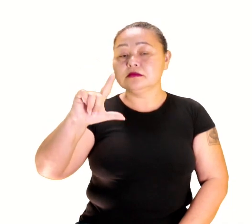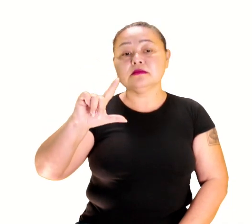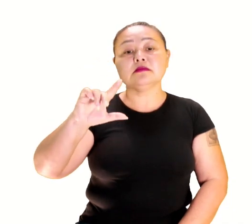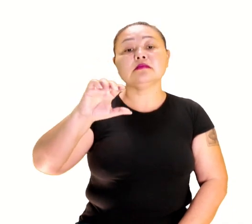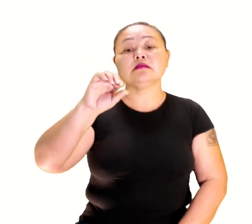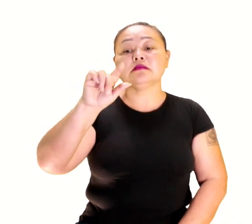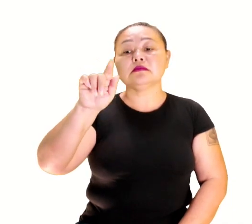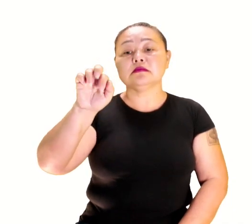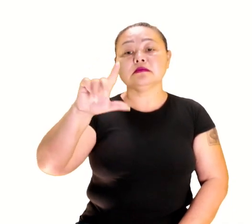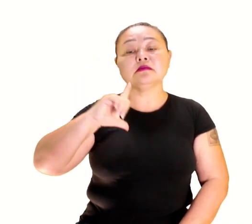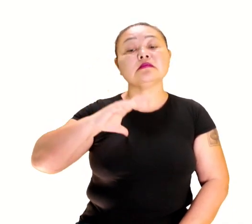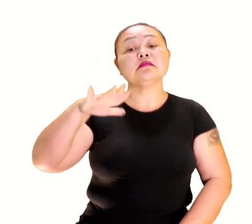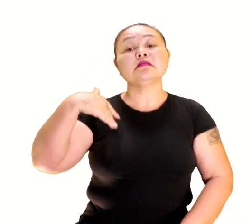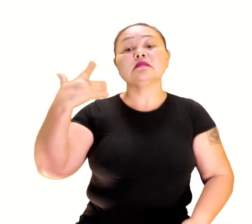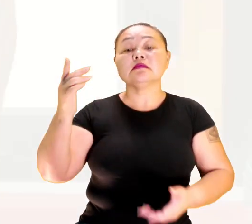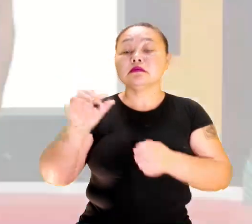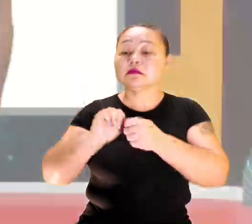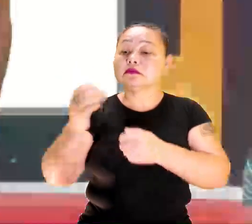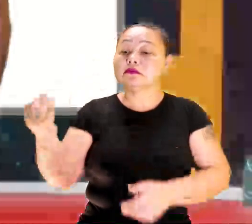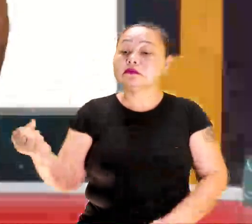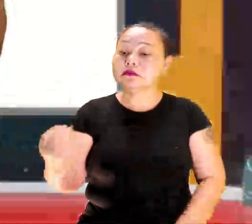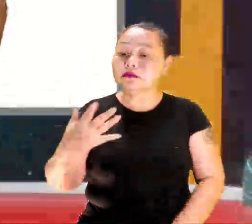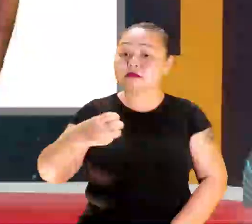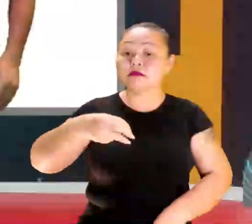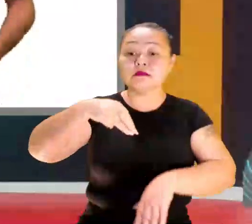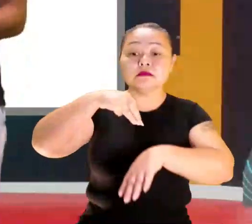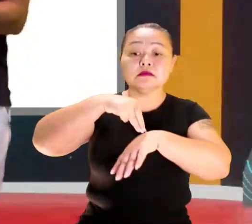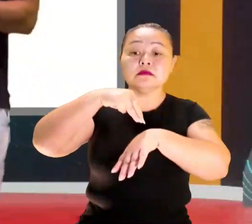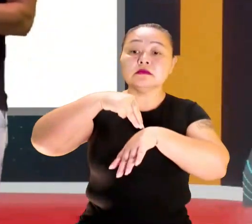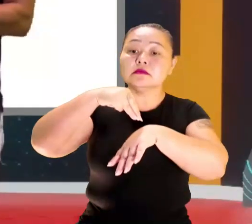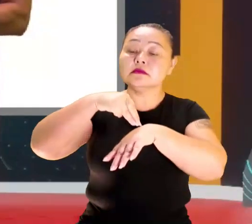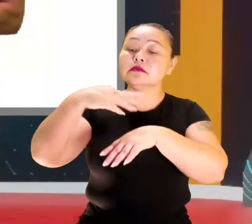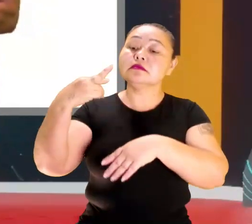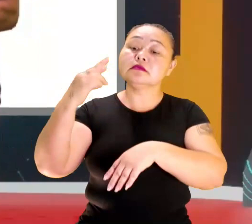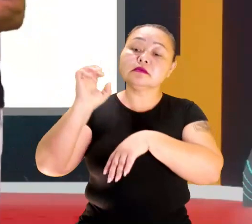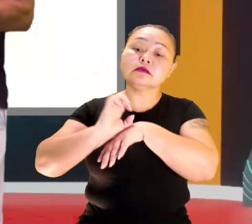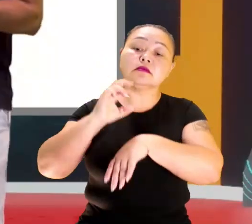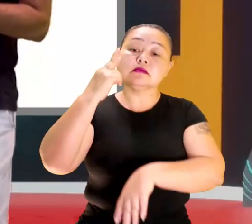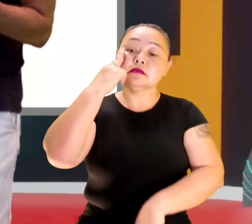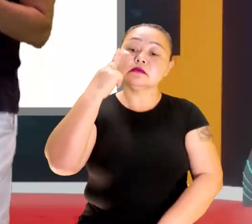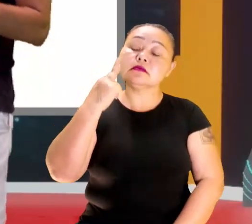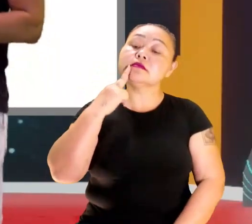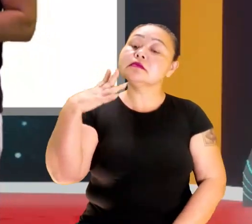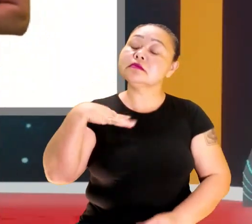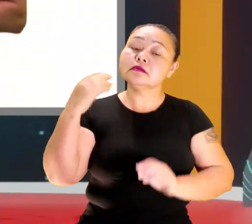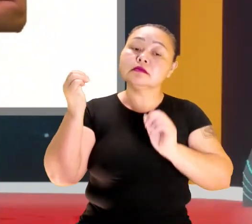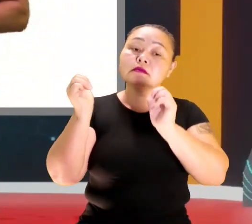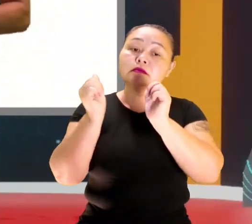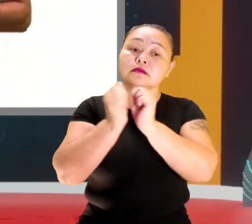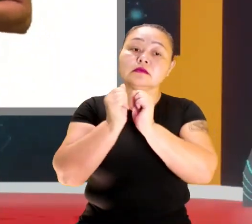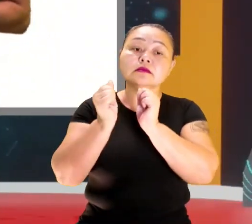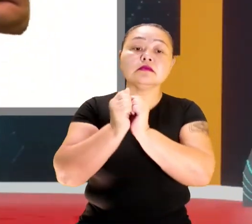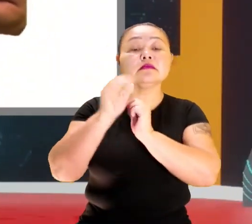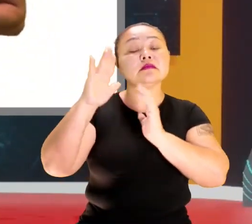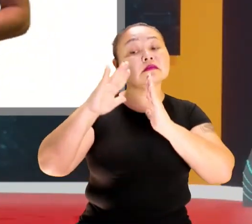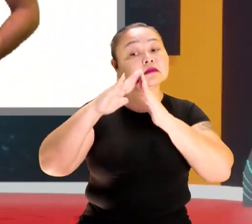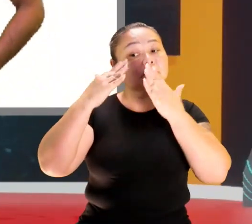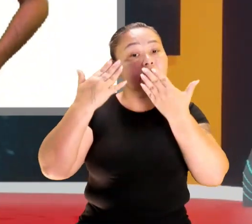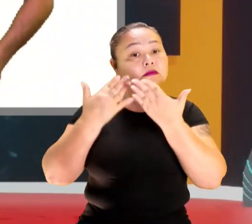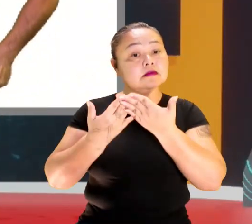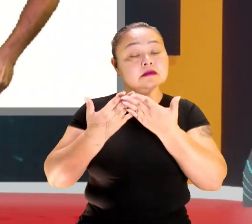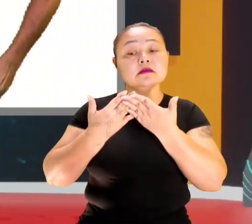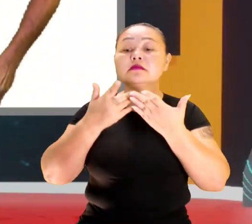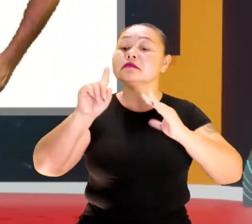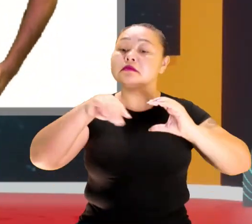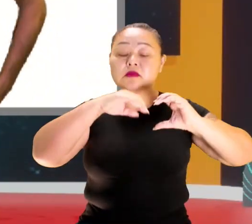em Rondônia. Olha que legal, né? Vamos junto aqui, então, para a gente dar aquele abraço para Maria Laurinda Groff. Então, um beijo no